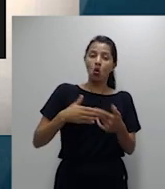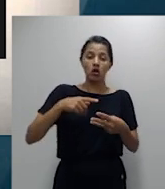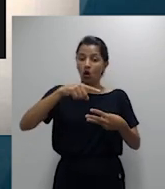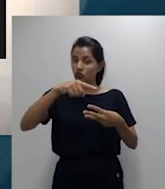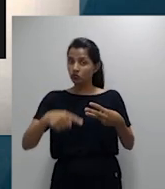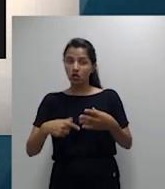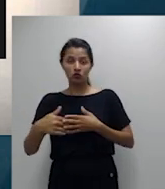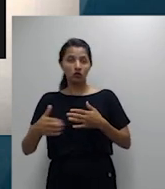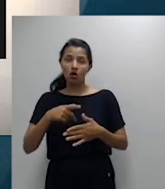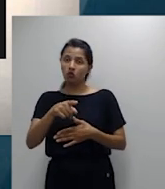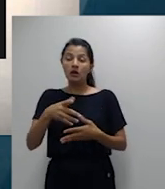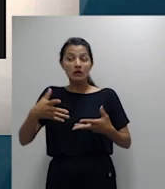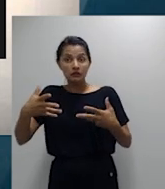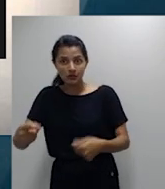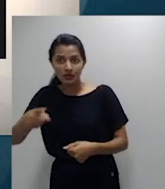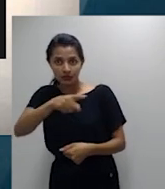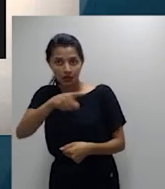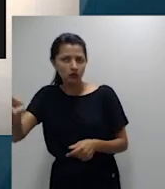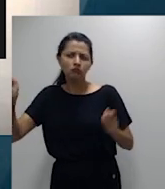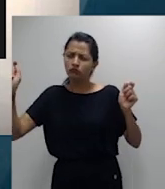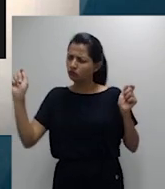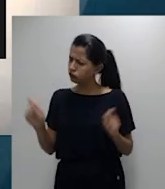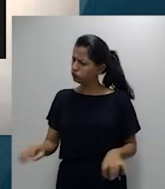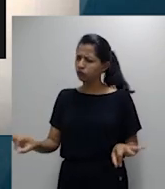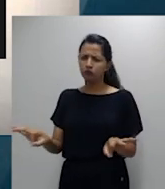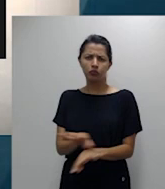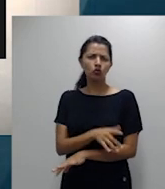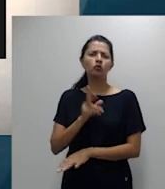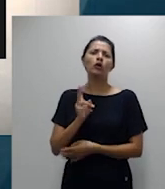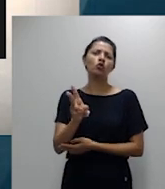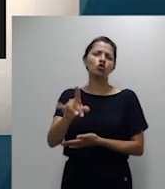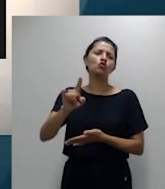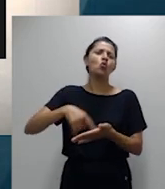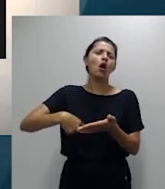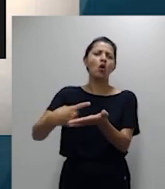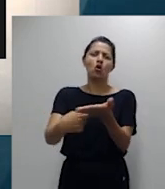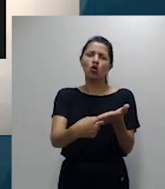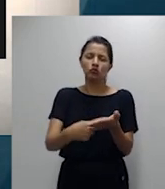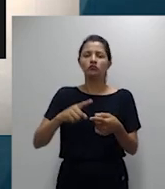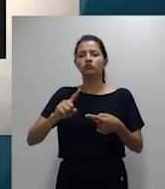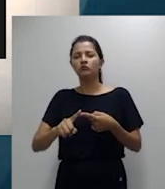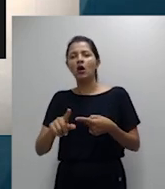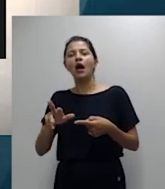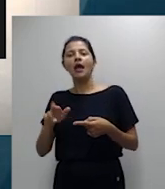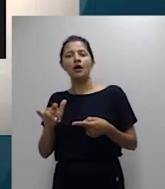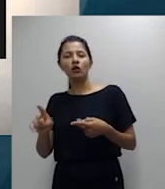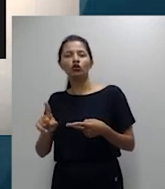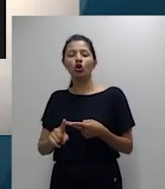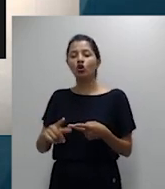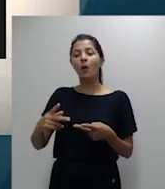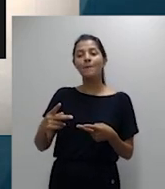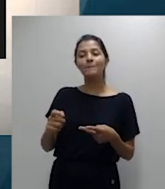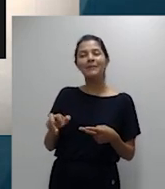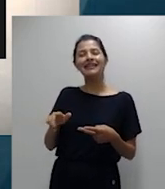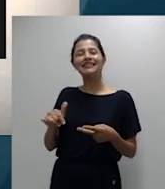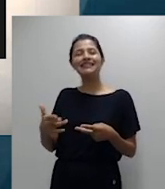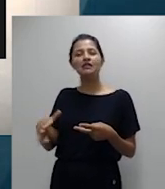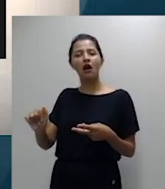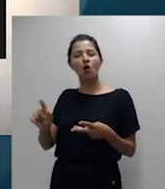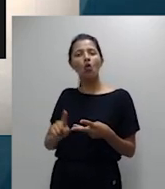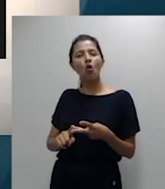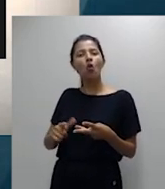acolhidos pelo colegiado é suficiente para manter o acordo seja o regulatório seja pericial seja o